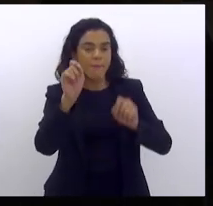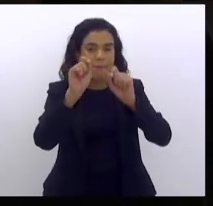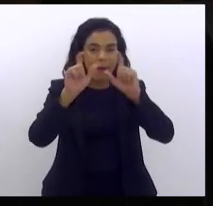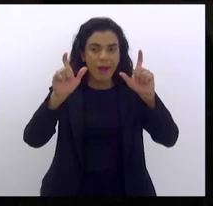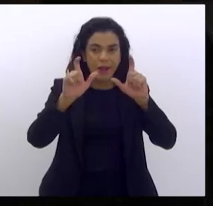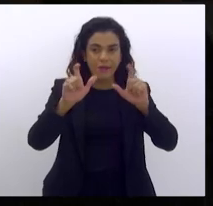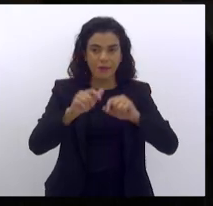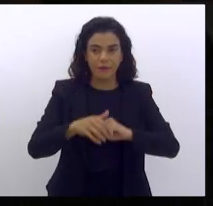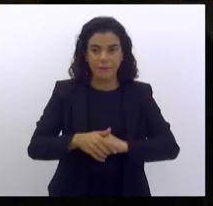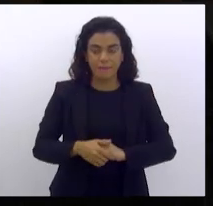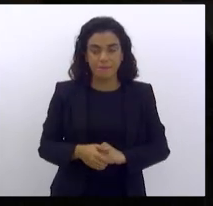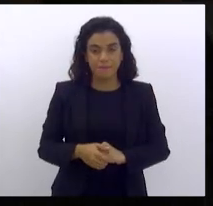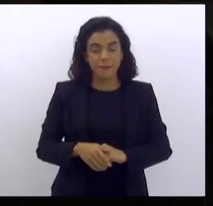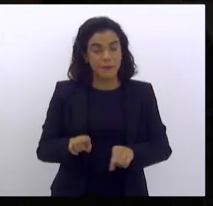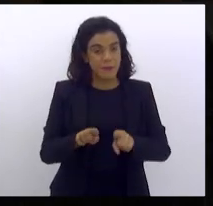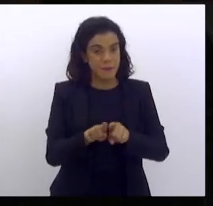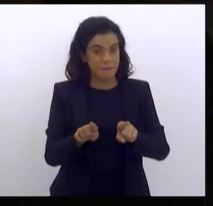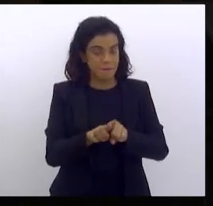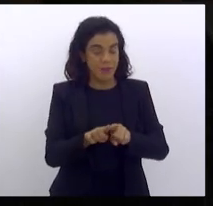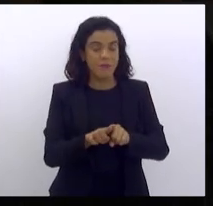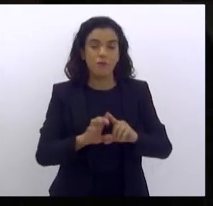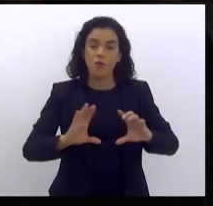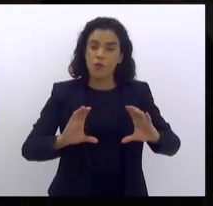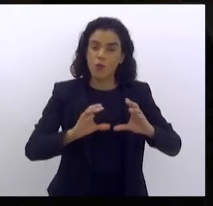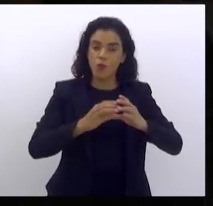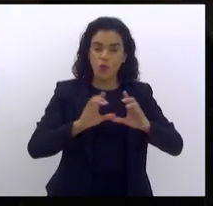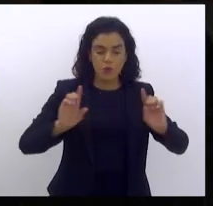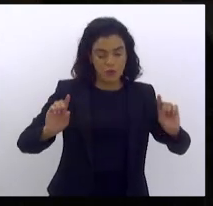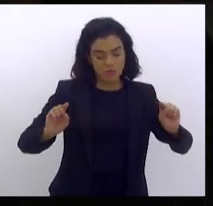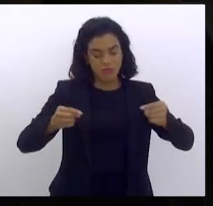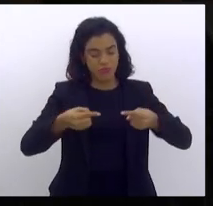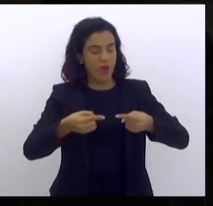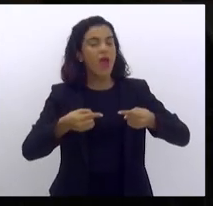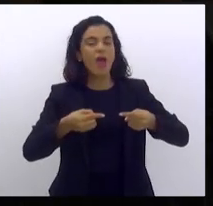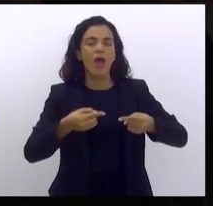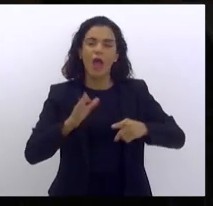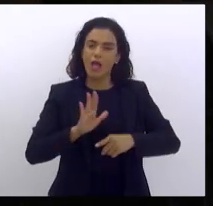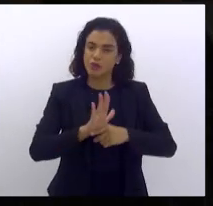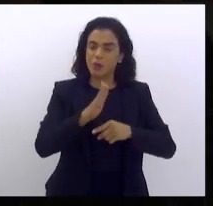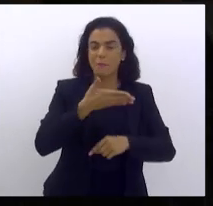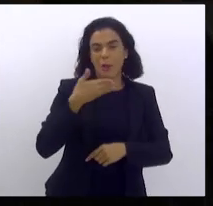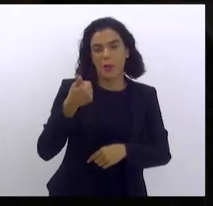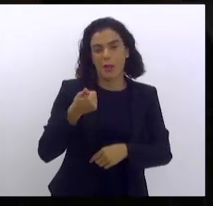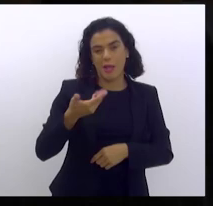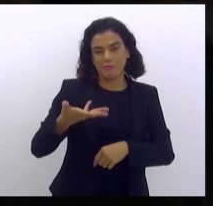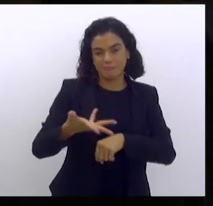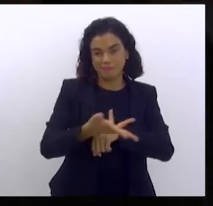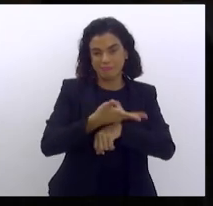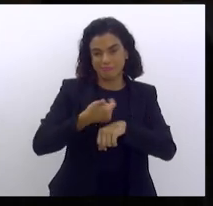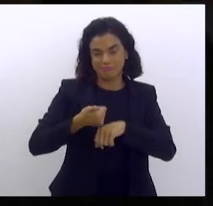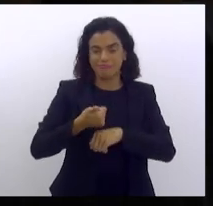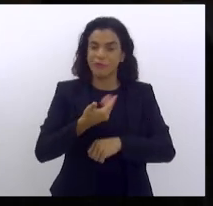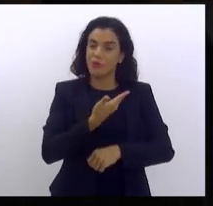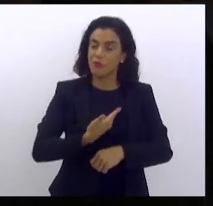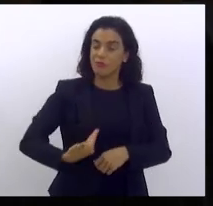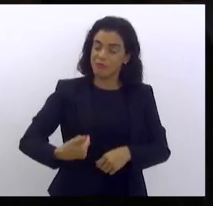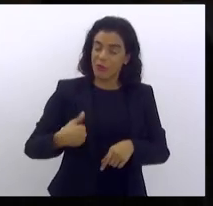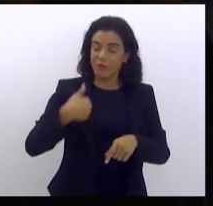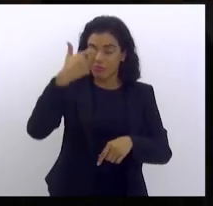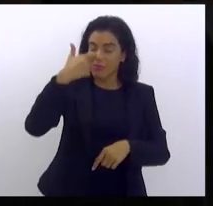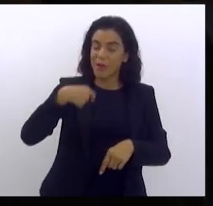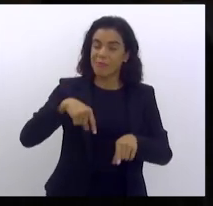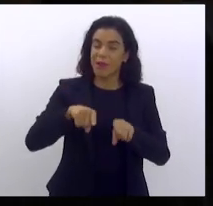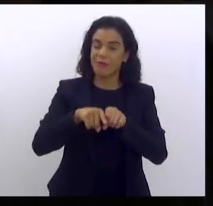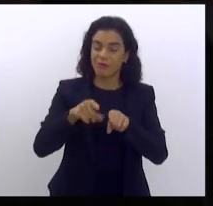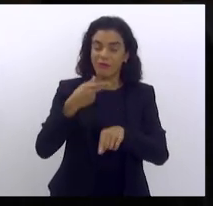uma oposição também ajuda a melhorar a qualidade do governo. Então, também estou me pronunciando, porque achei que